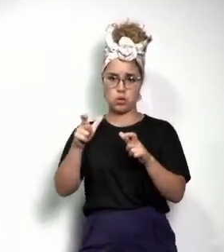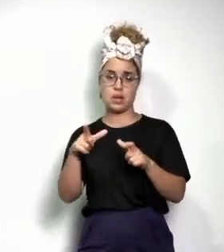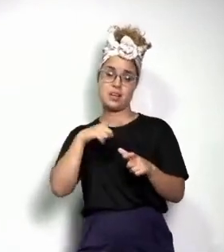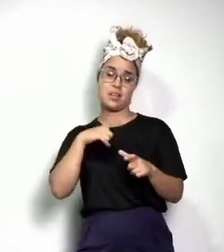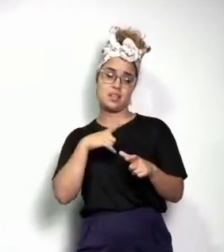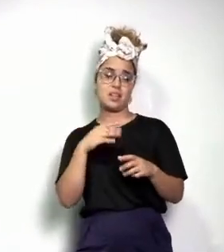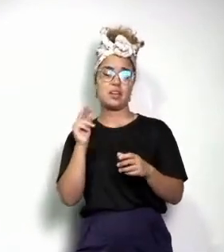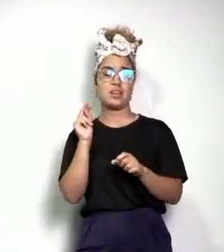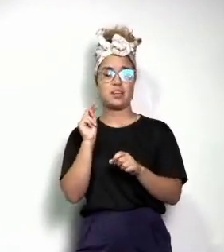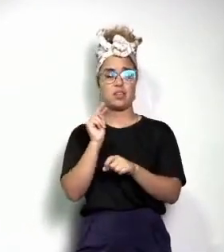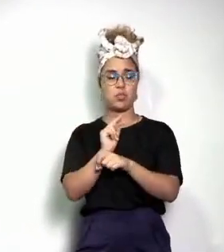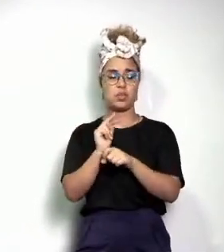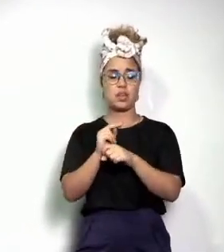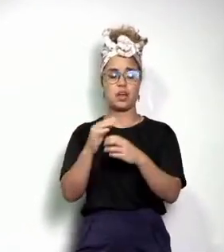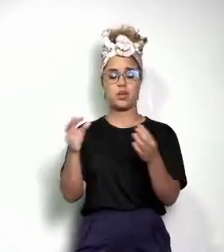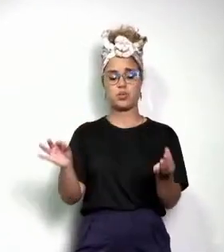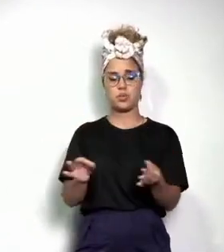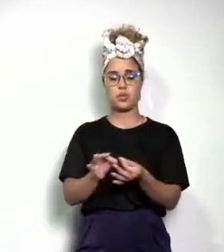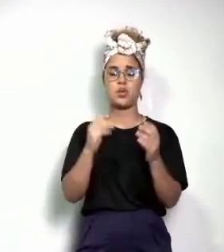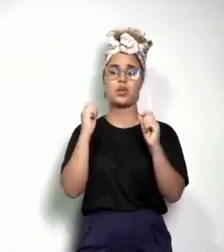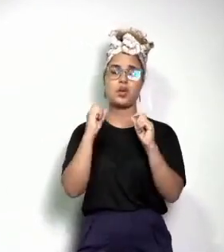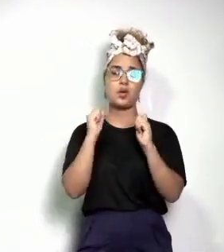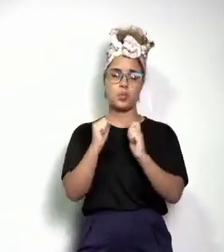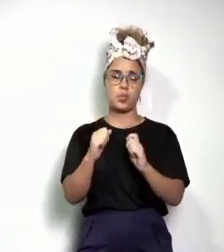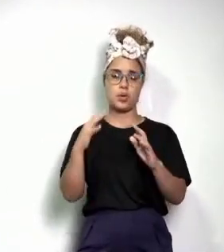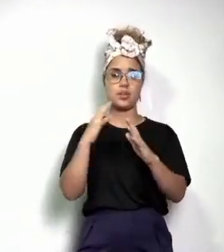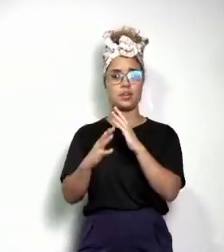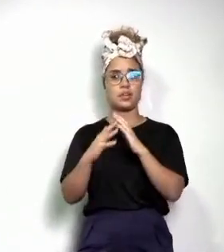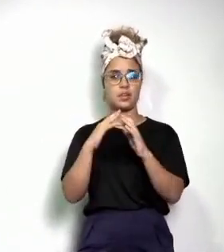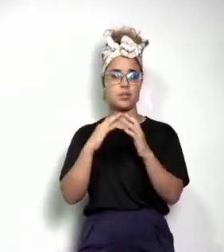os cabos que podem te atrapalhar ou que podem,